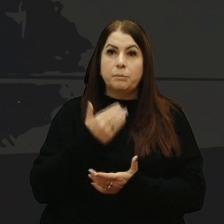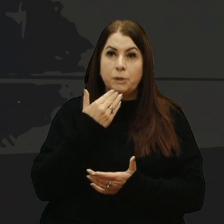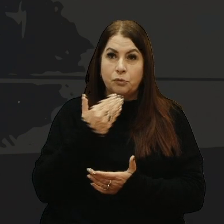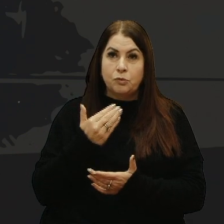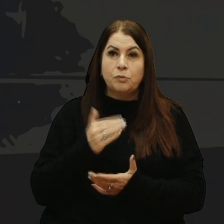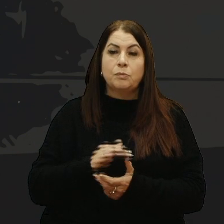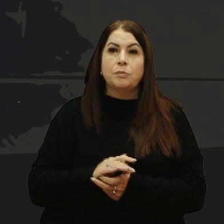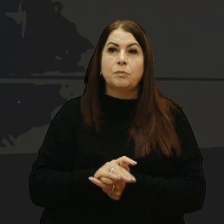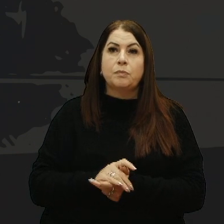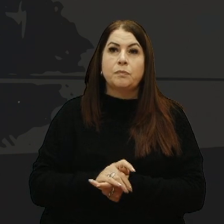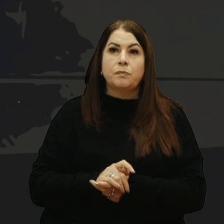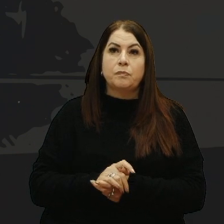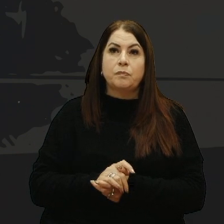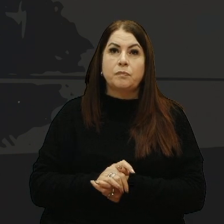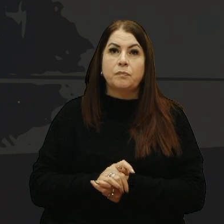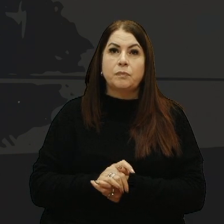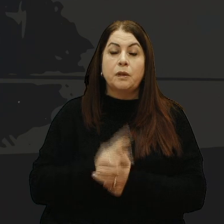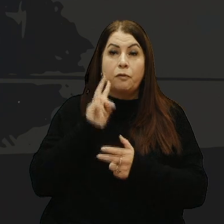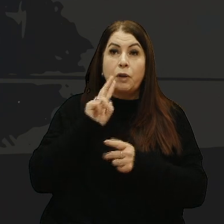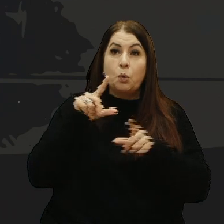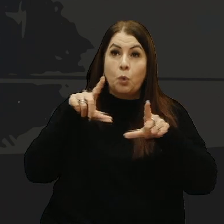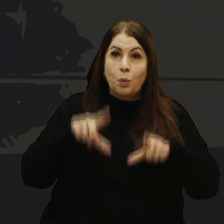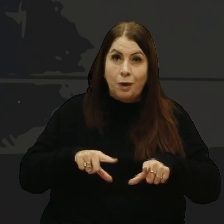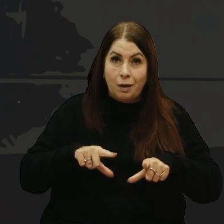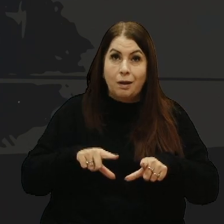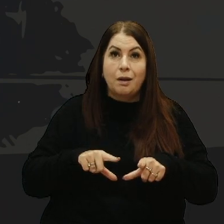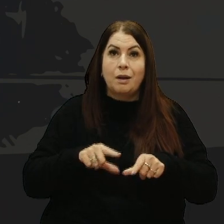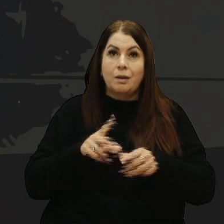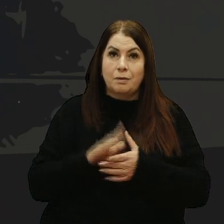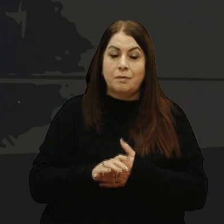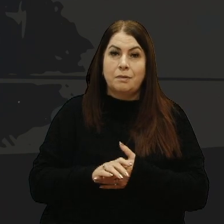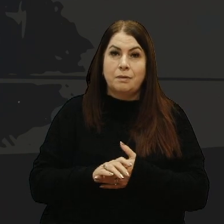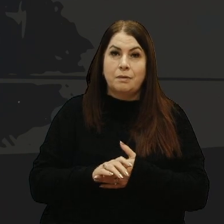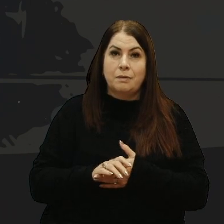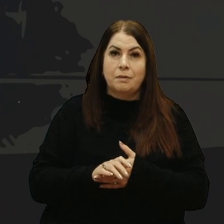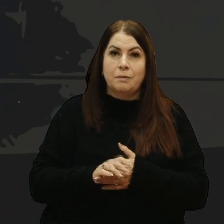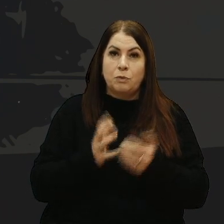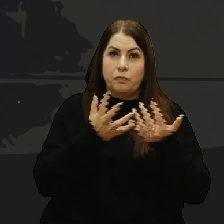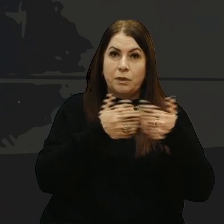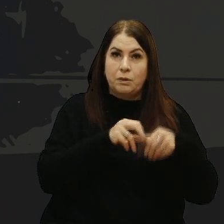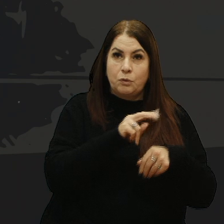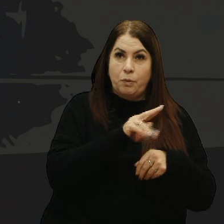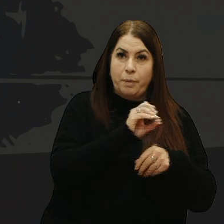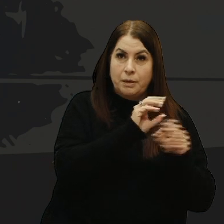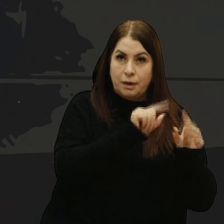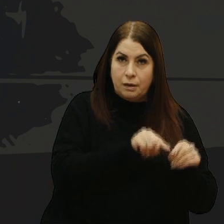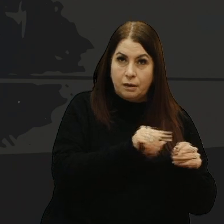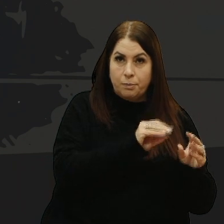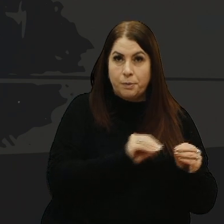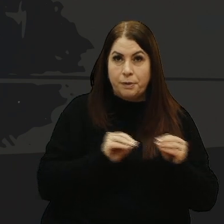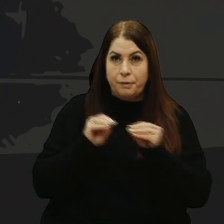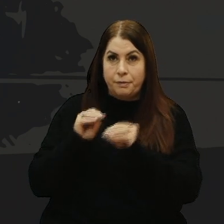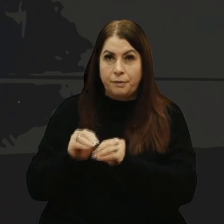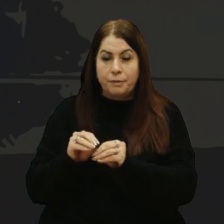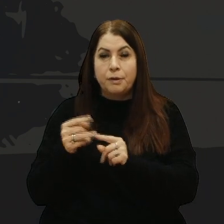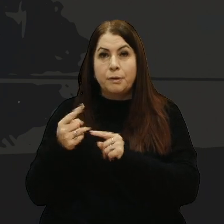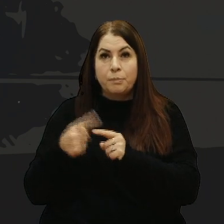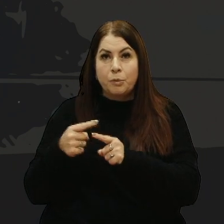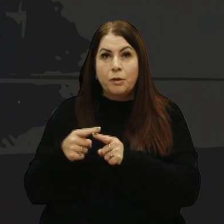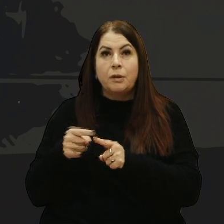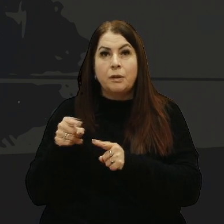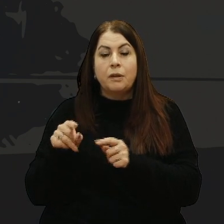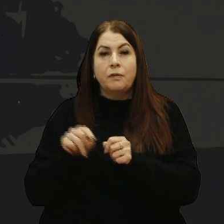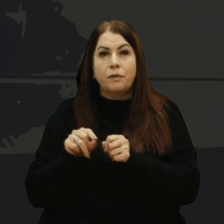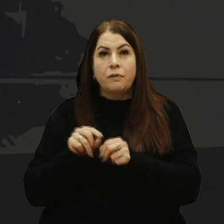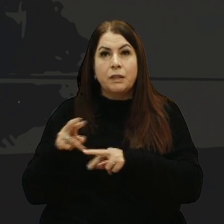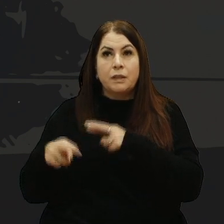a gente fosse ver um local para a gente tirar o funcionamento da nossa UBS, porque ia ser